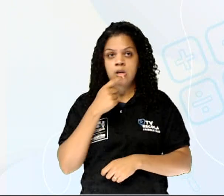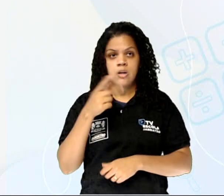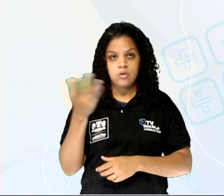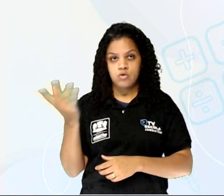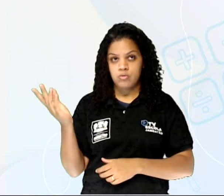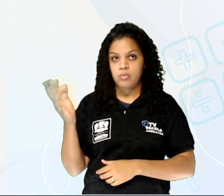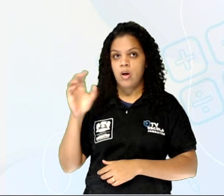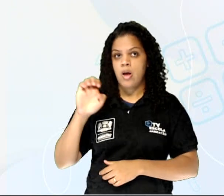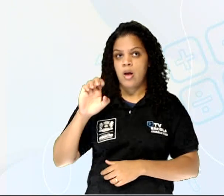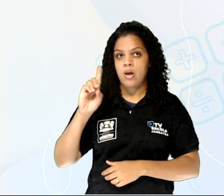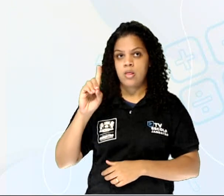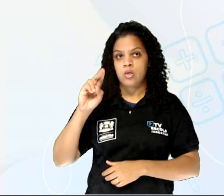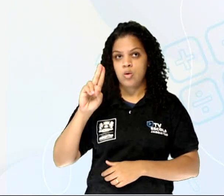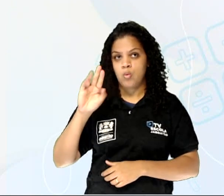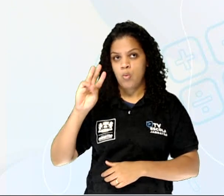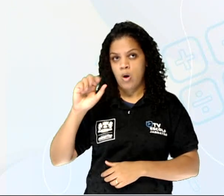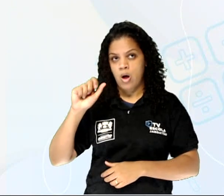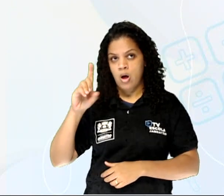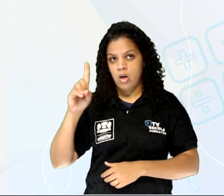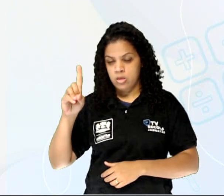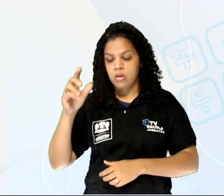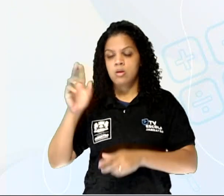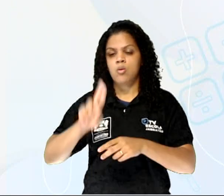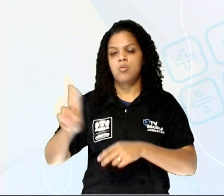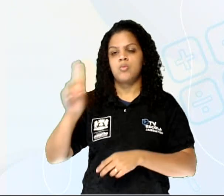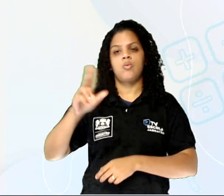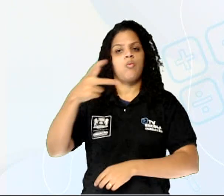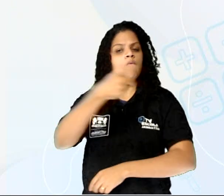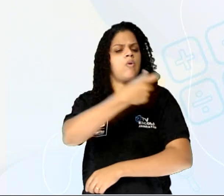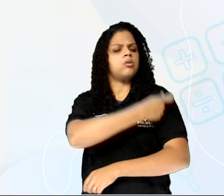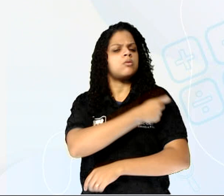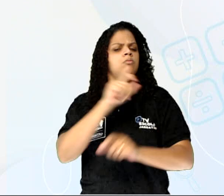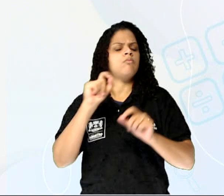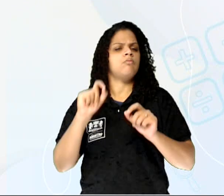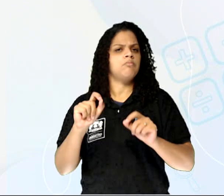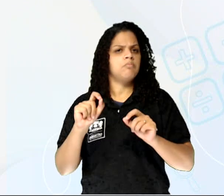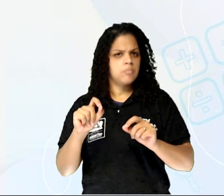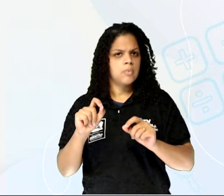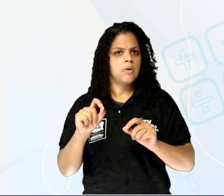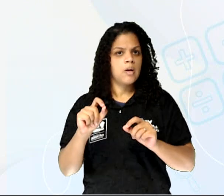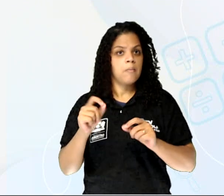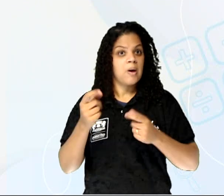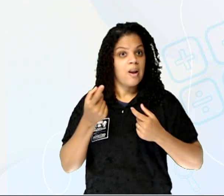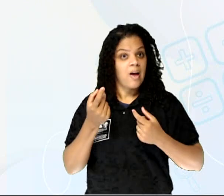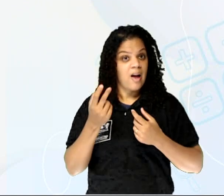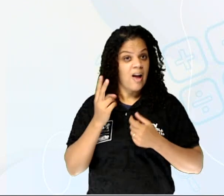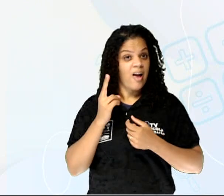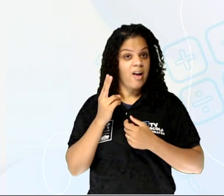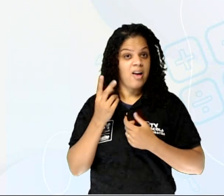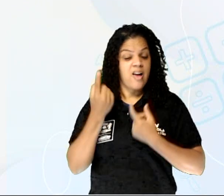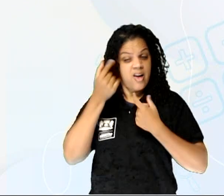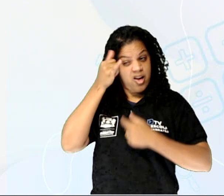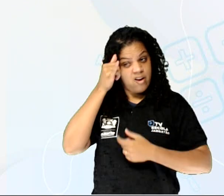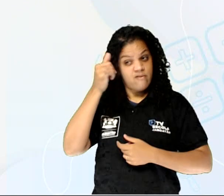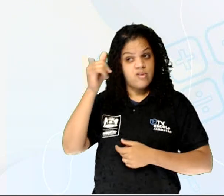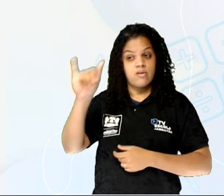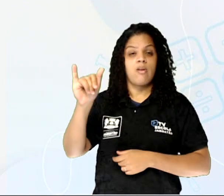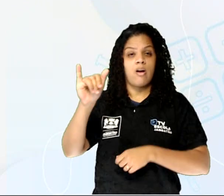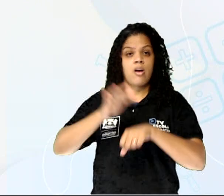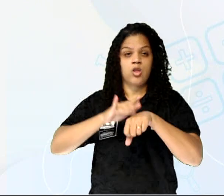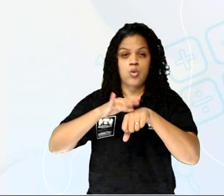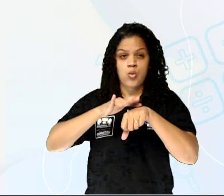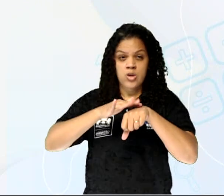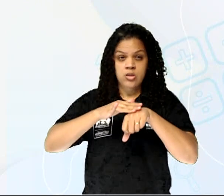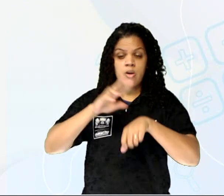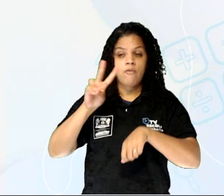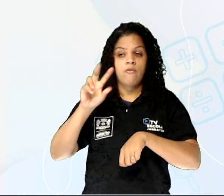Jenner utilizou a vacina para prevenir a contaminação por varíola, uma doença